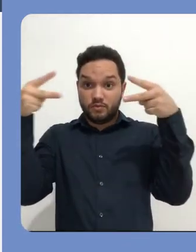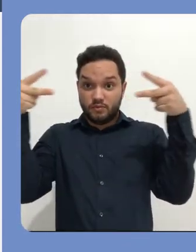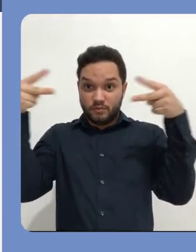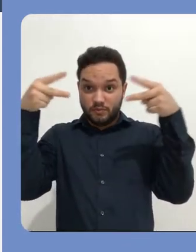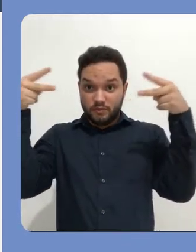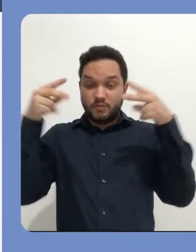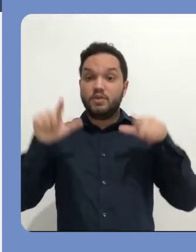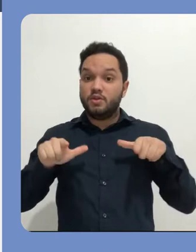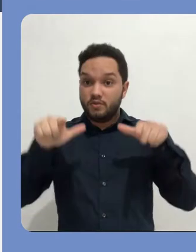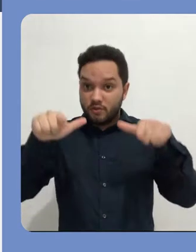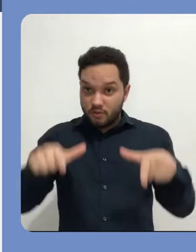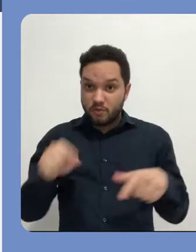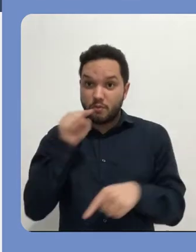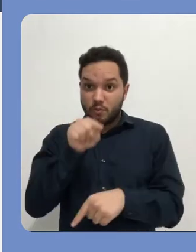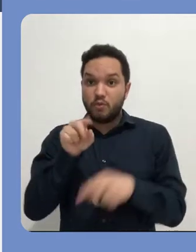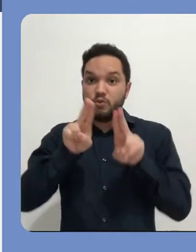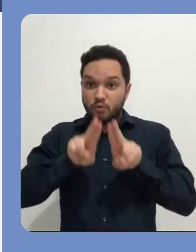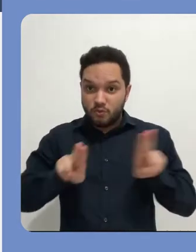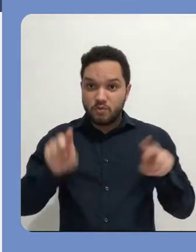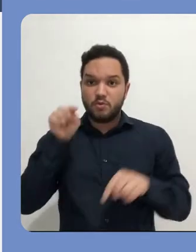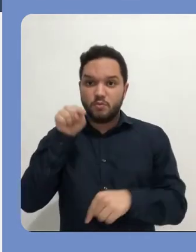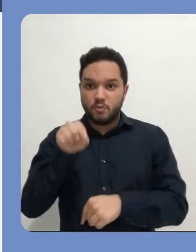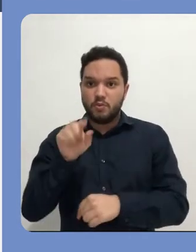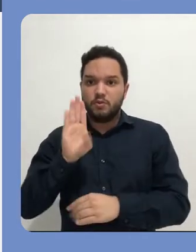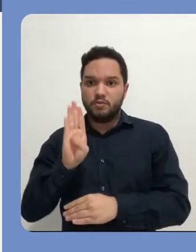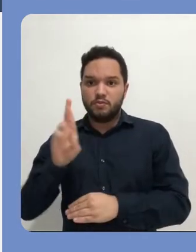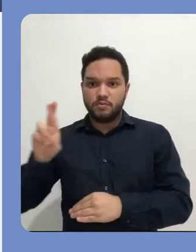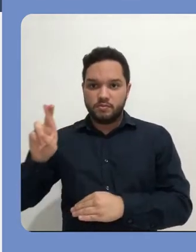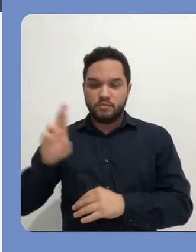No seu navegador, digite o endereço